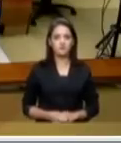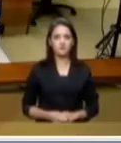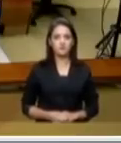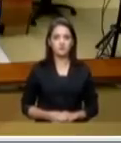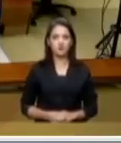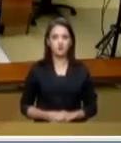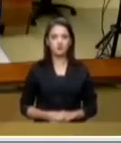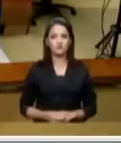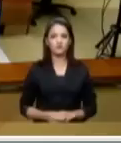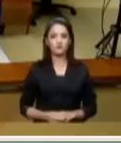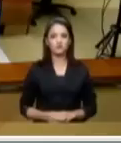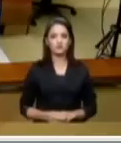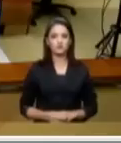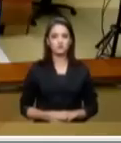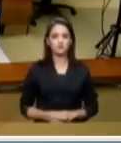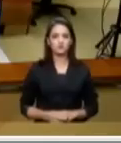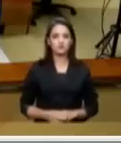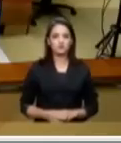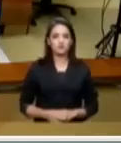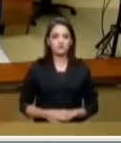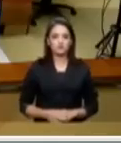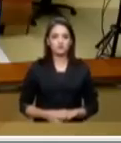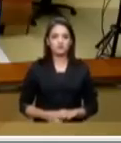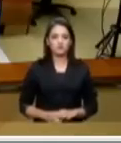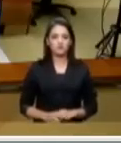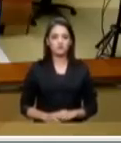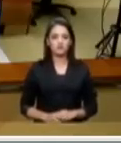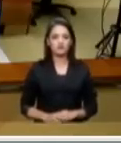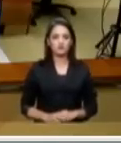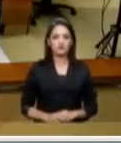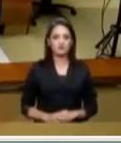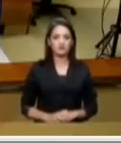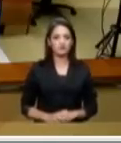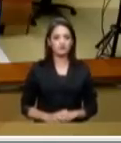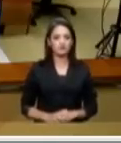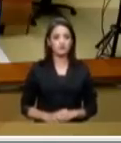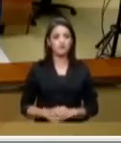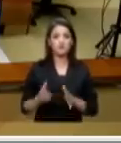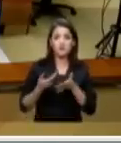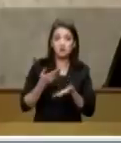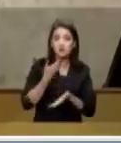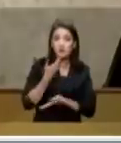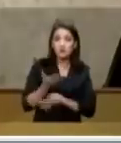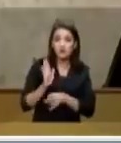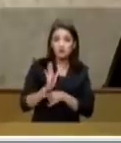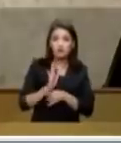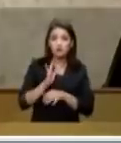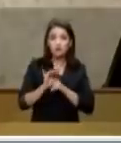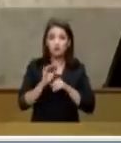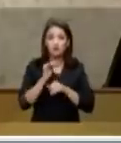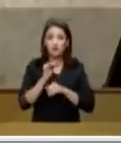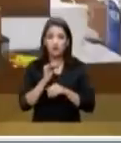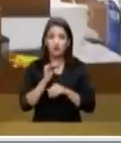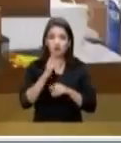às Forças Armadas o ministro Luís Roberto Barroso eu declaro fez uma denúncia Grave